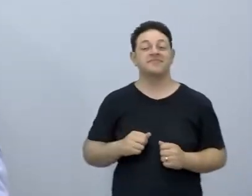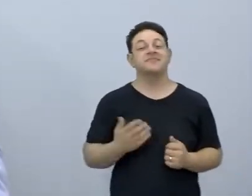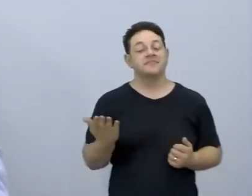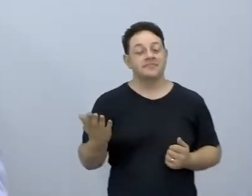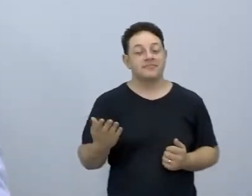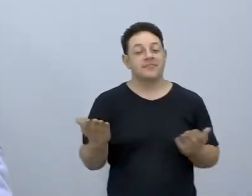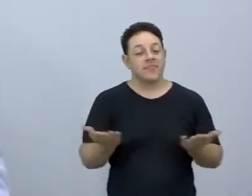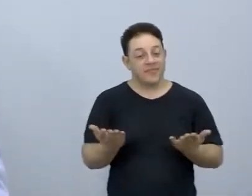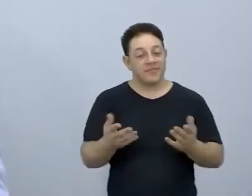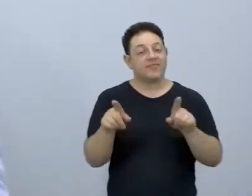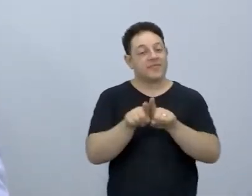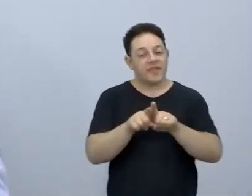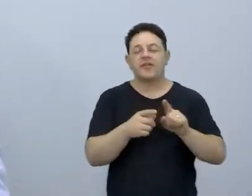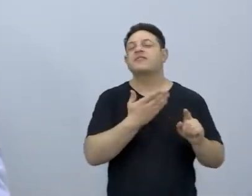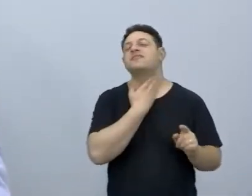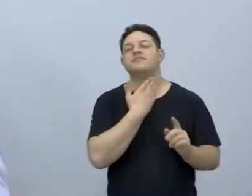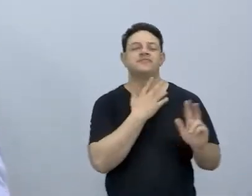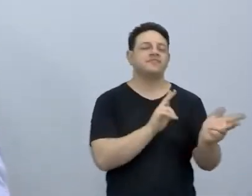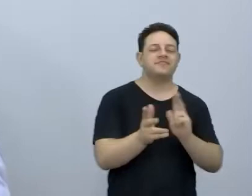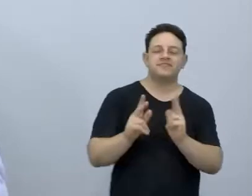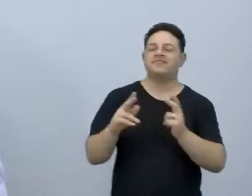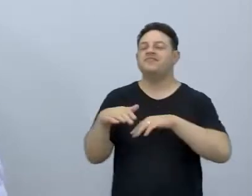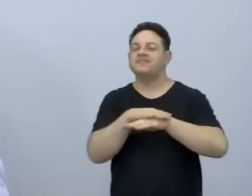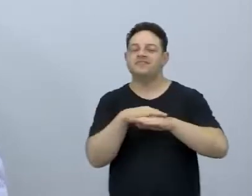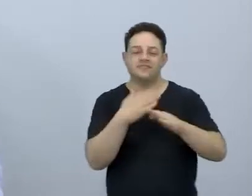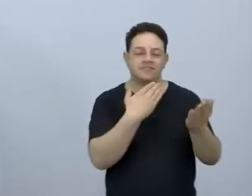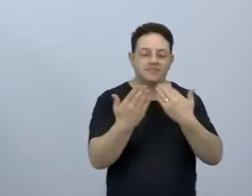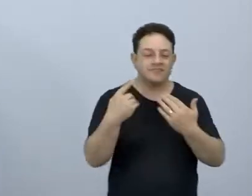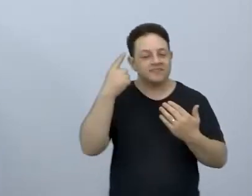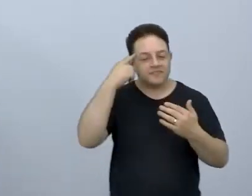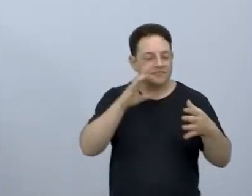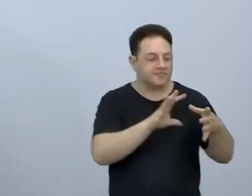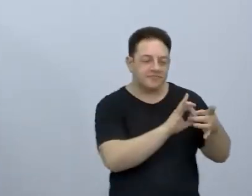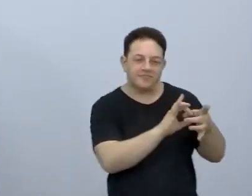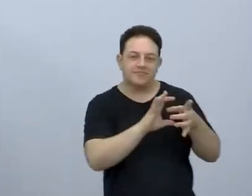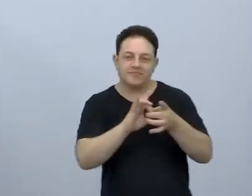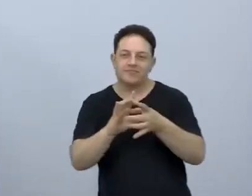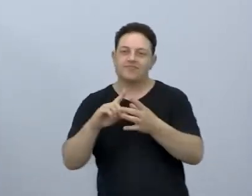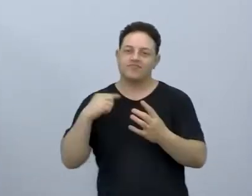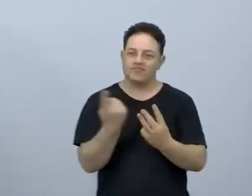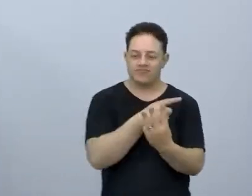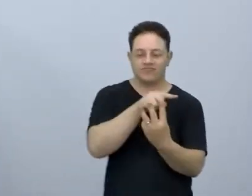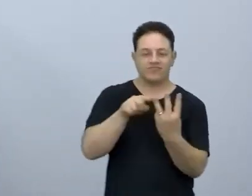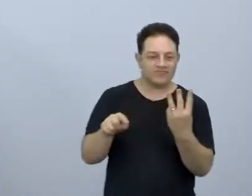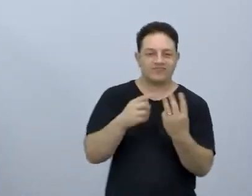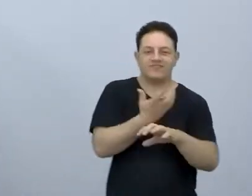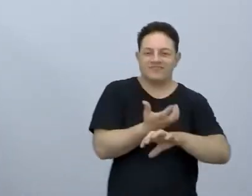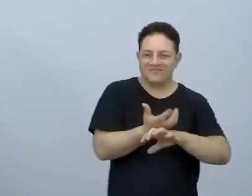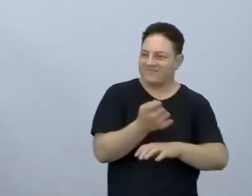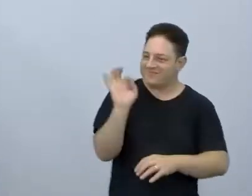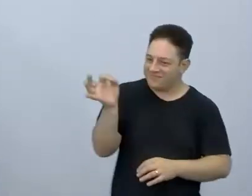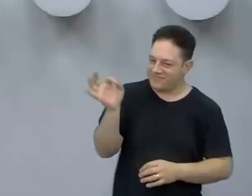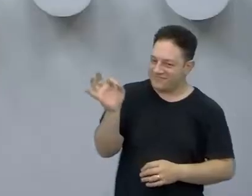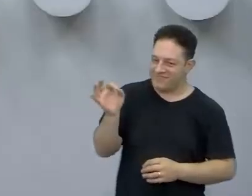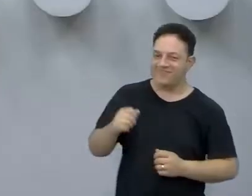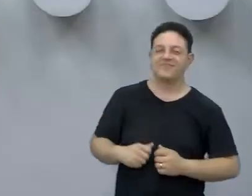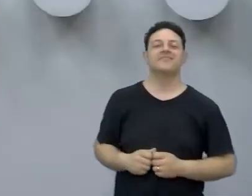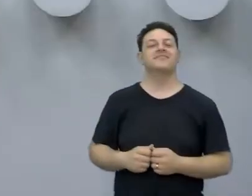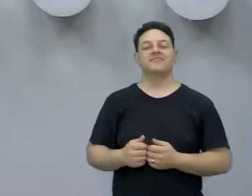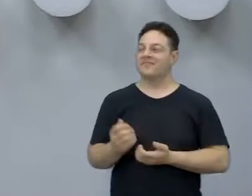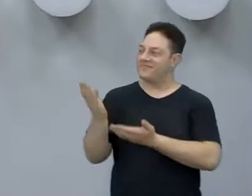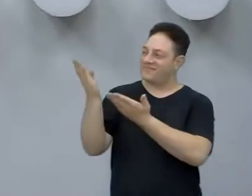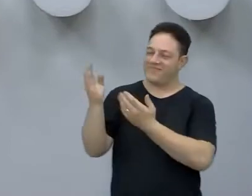estamos aqui para um bate-papo para ver a integração aqui dos componentes curriculares, não é mesmo, professora Eveline? Olha,